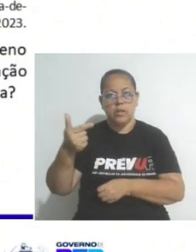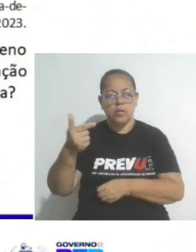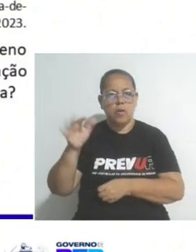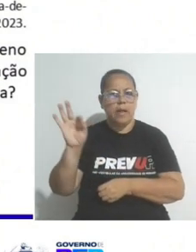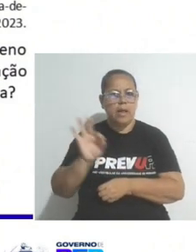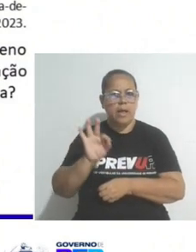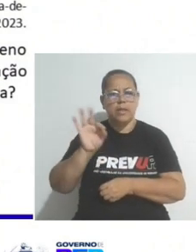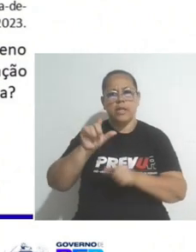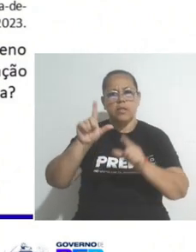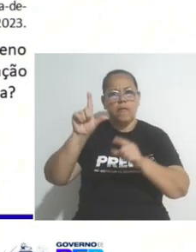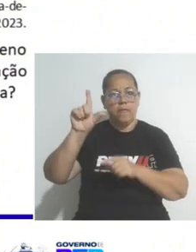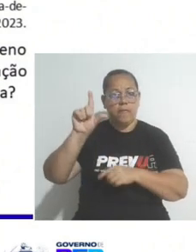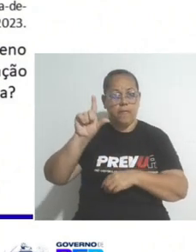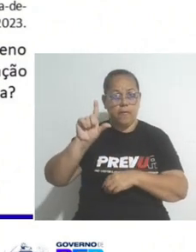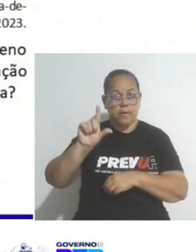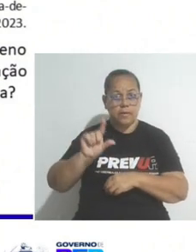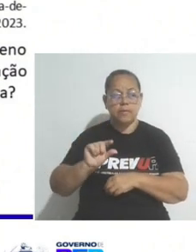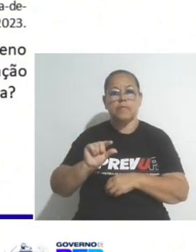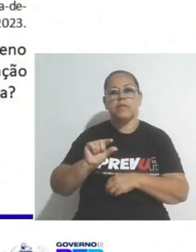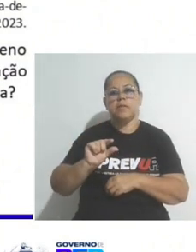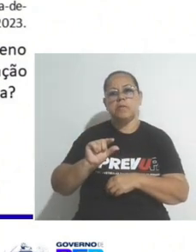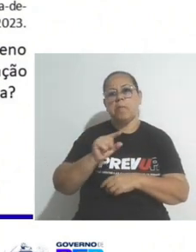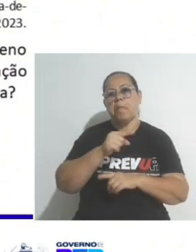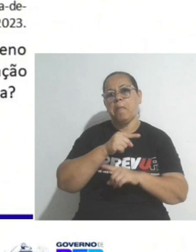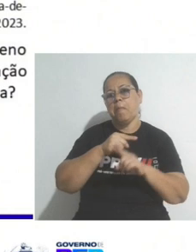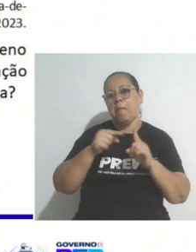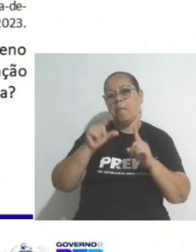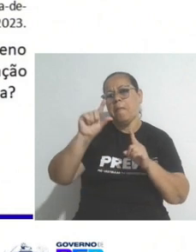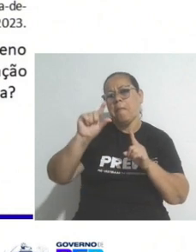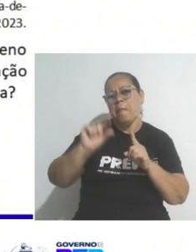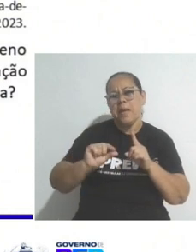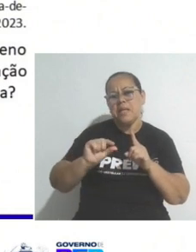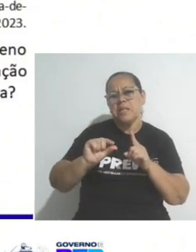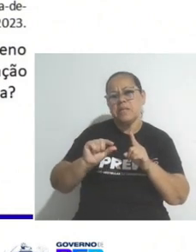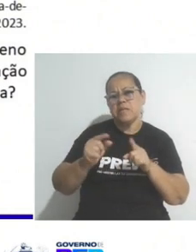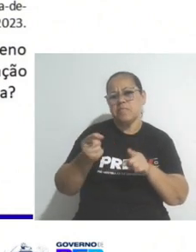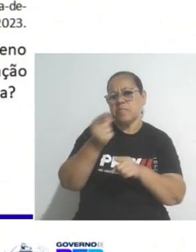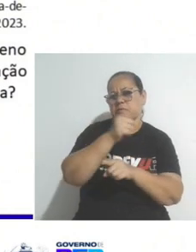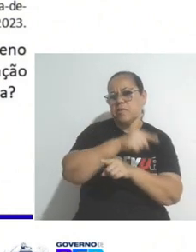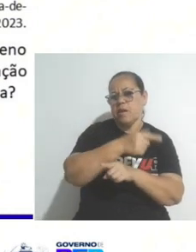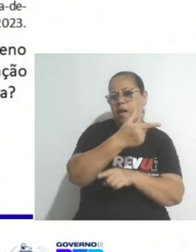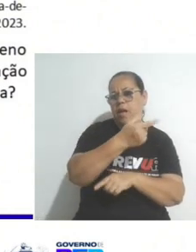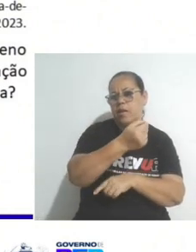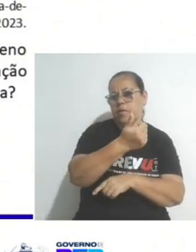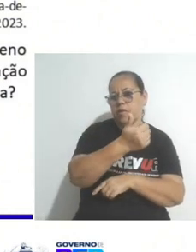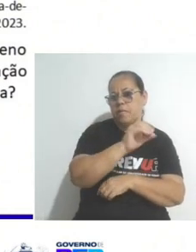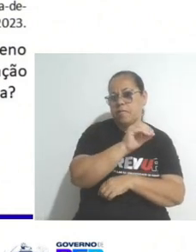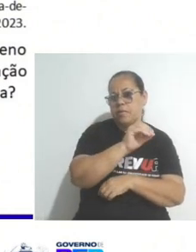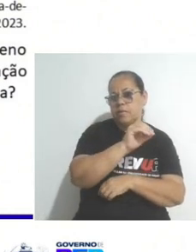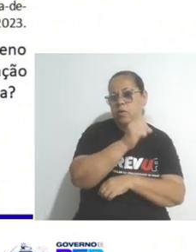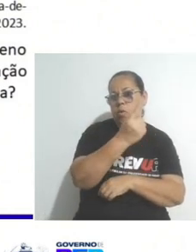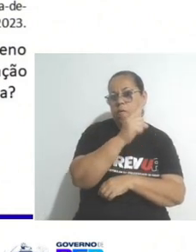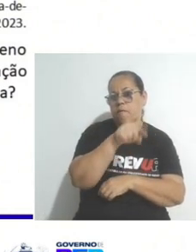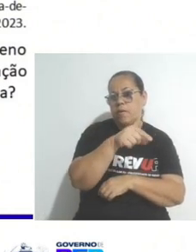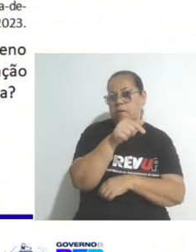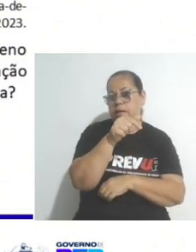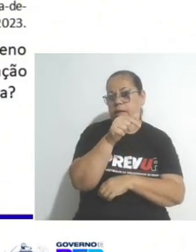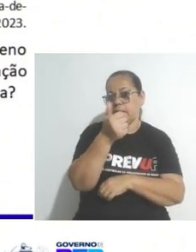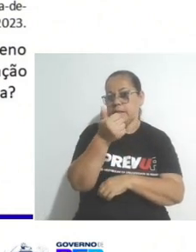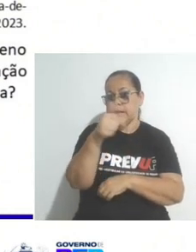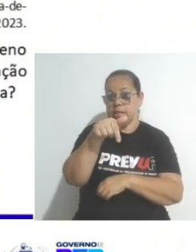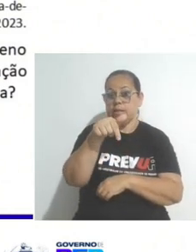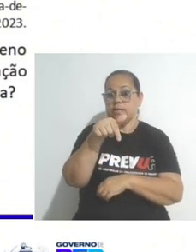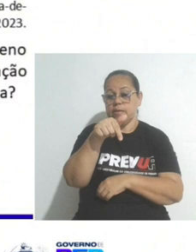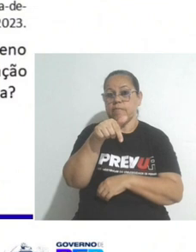anual foi reduzida para menos da metade da que era em 2010 1,17 naquela